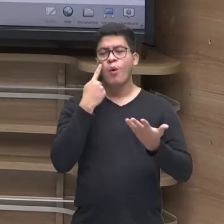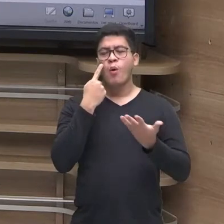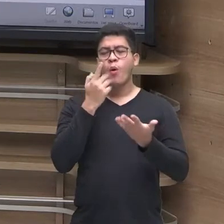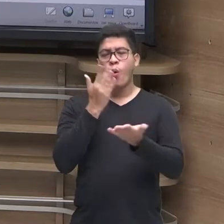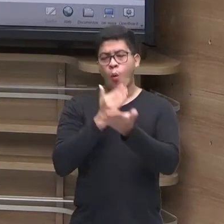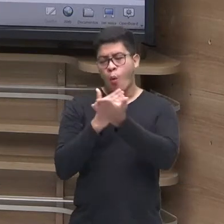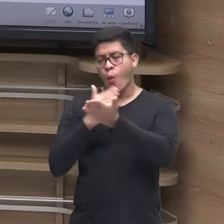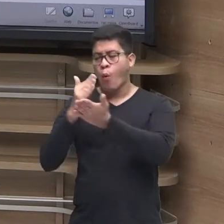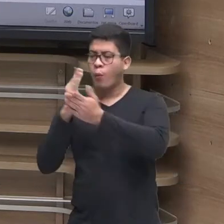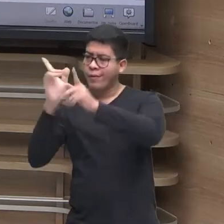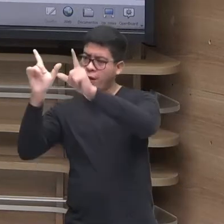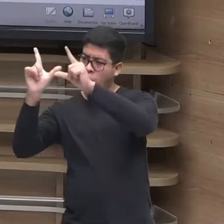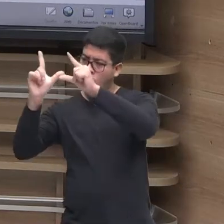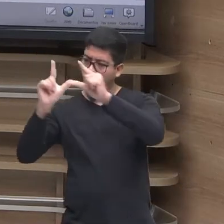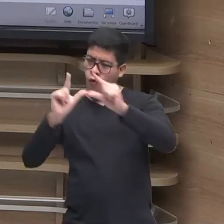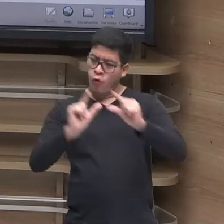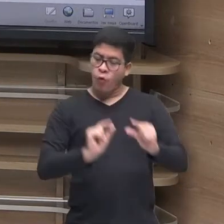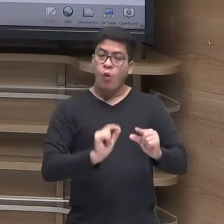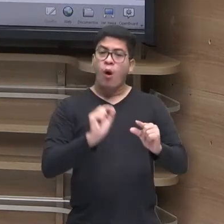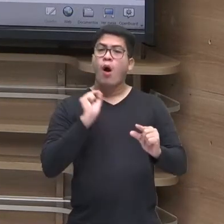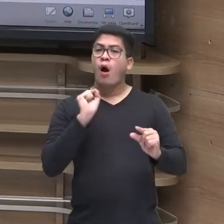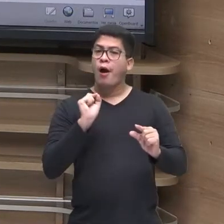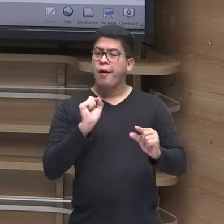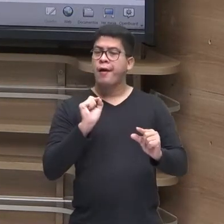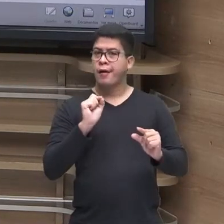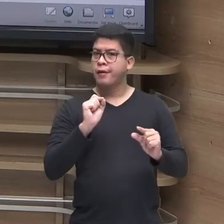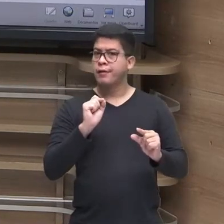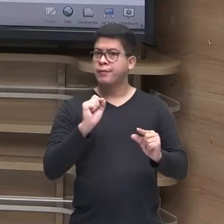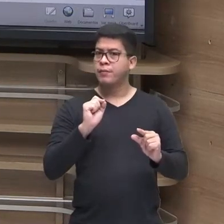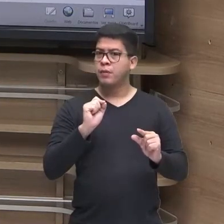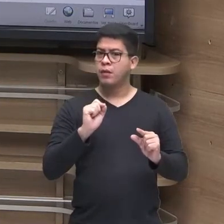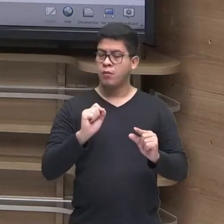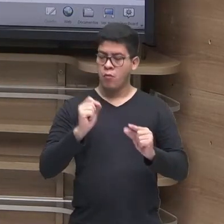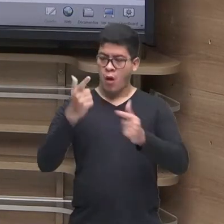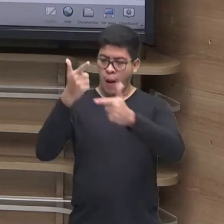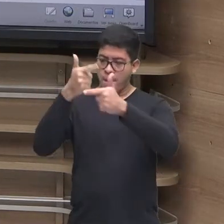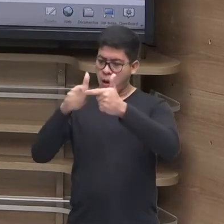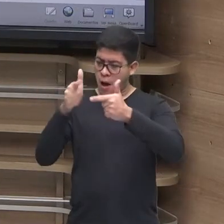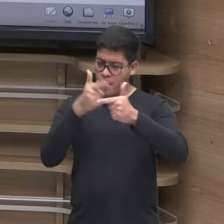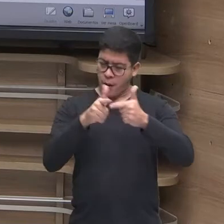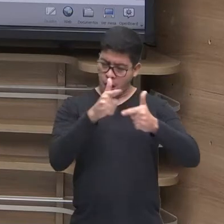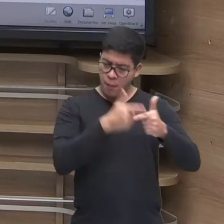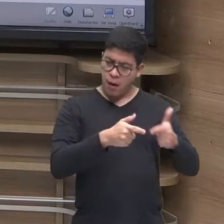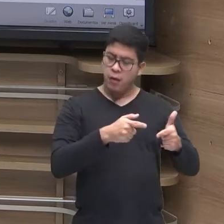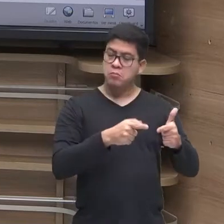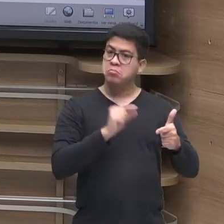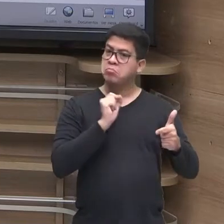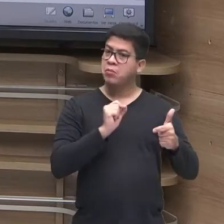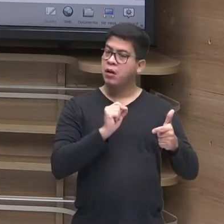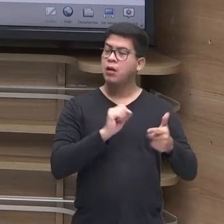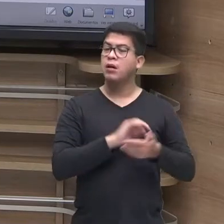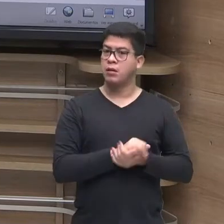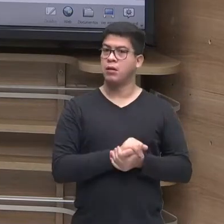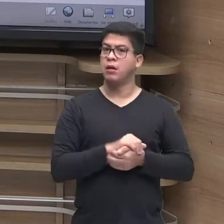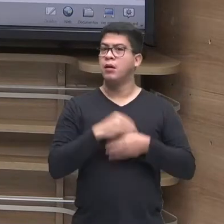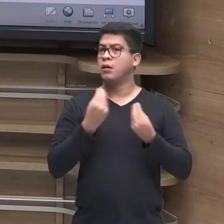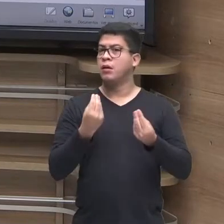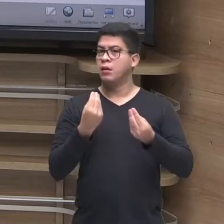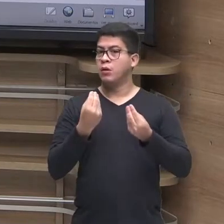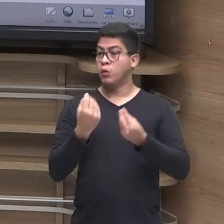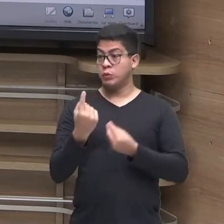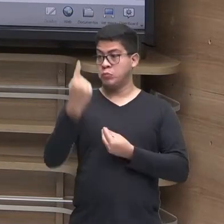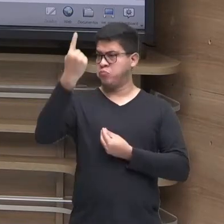tá? O 20, peguei o 20, fui dividindo por todos os números primos, bacana. Fiz isso, coloquei 1 aqui em cima,